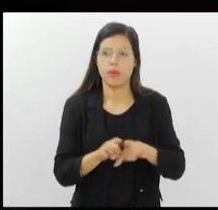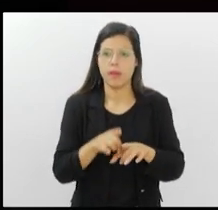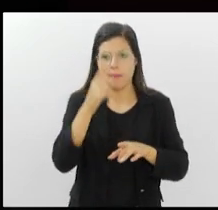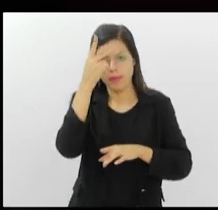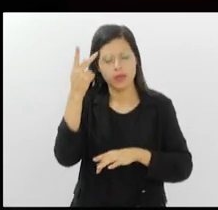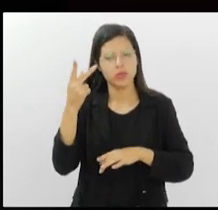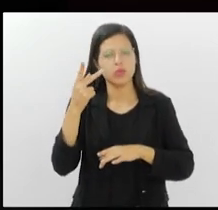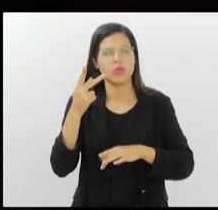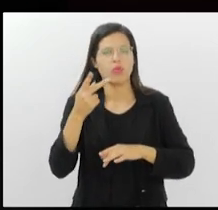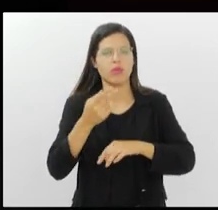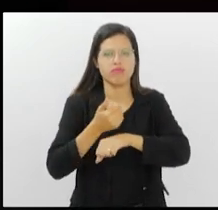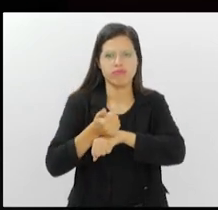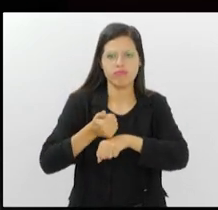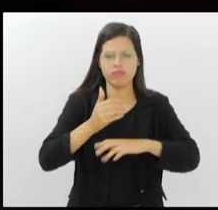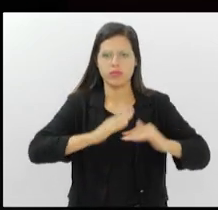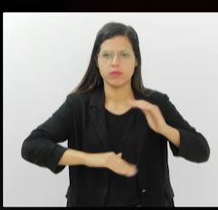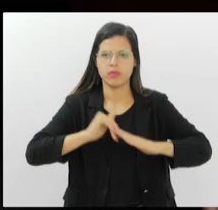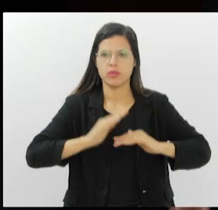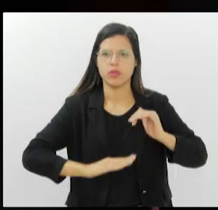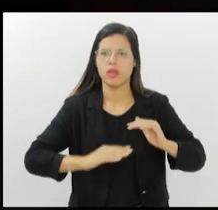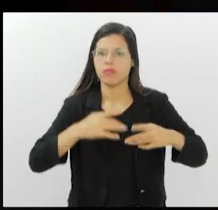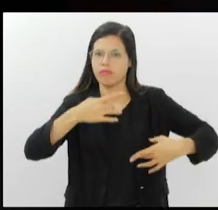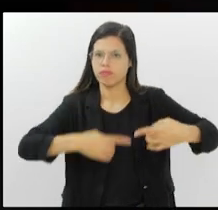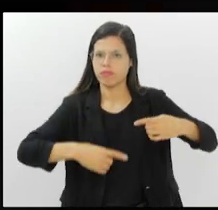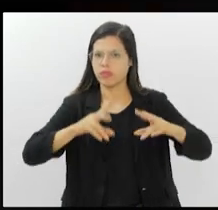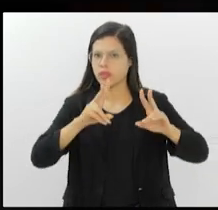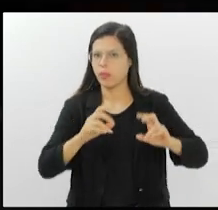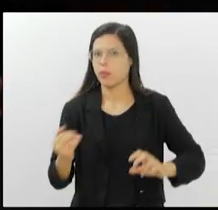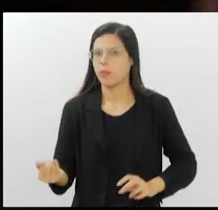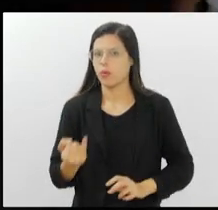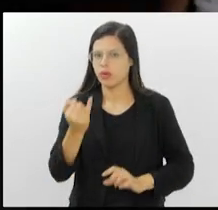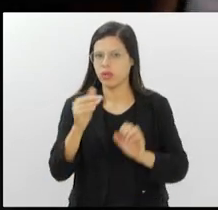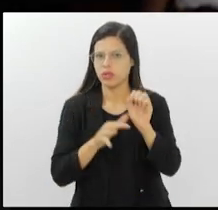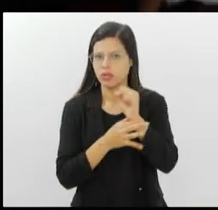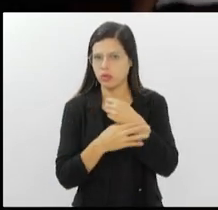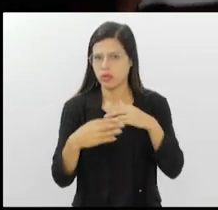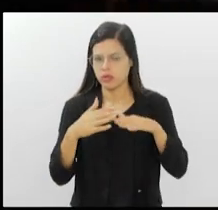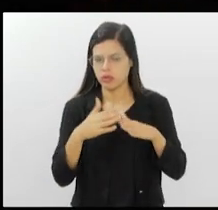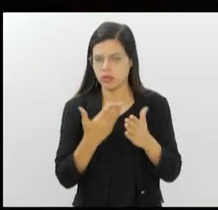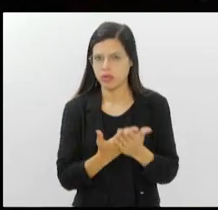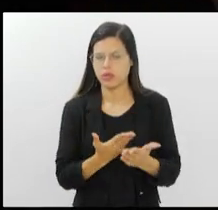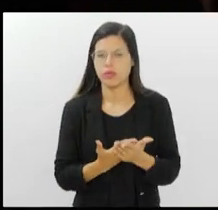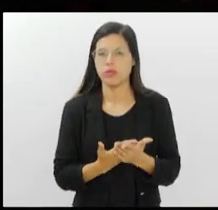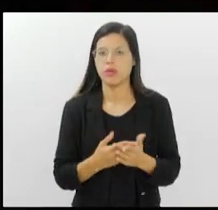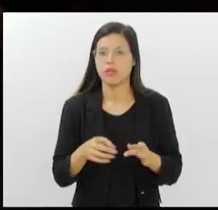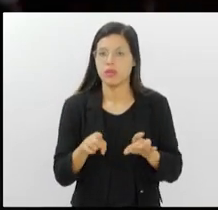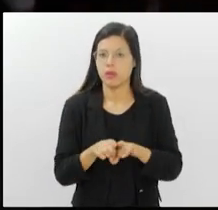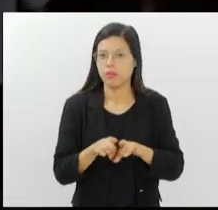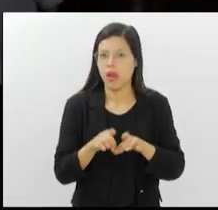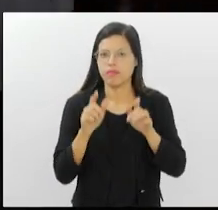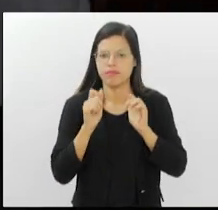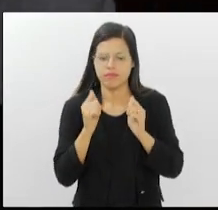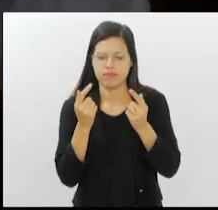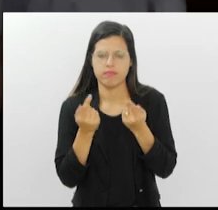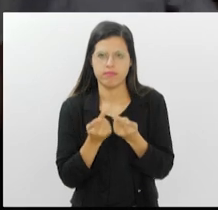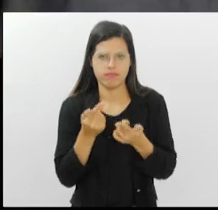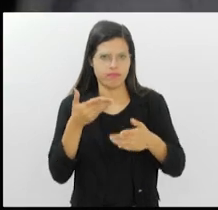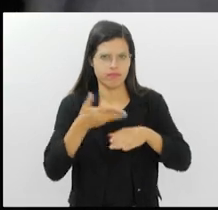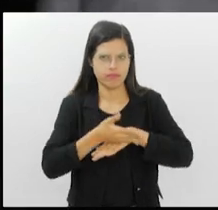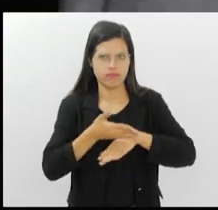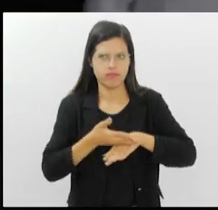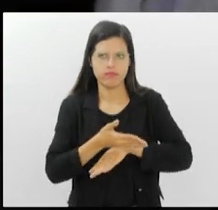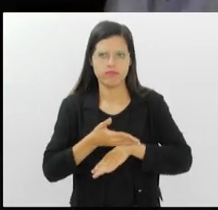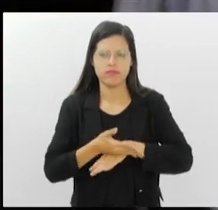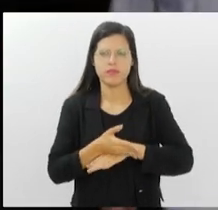tão importante que é a segurança no ambiente escolar. Conta também com a participação da Assembleia Legislativa do Estado do Rio de Janeiro, através